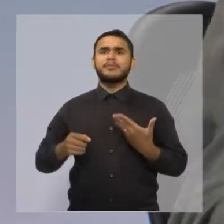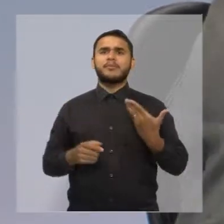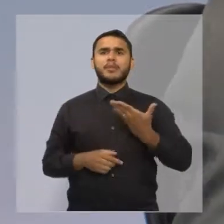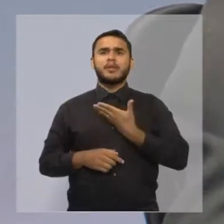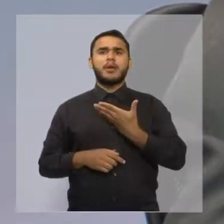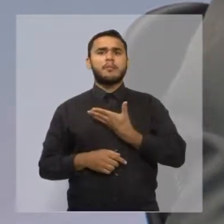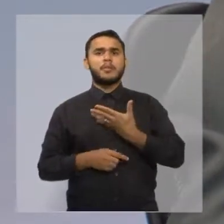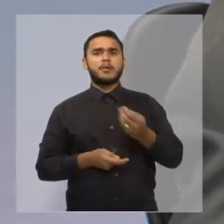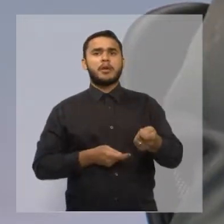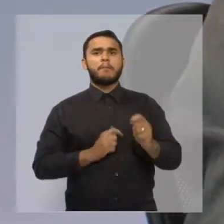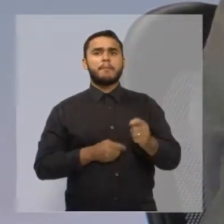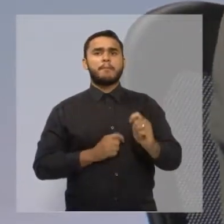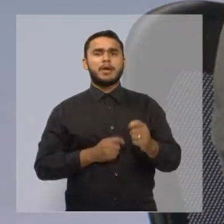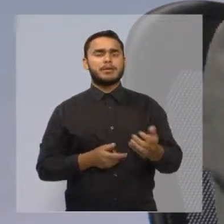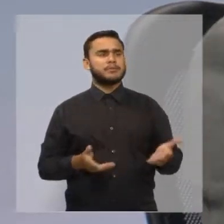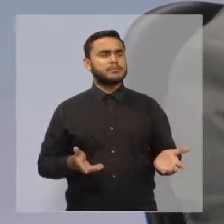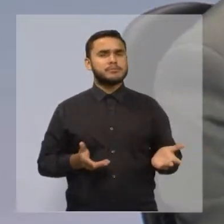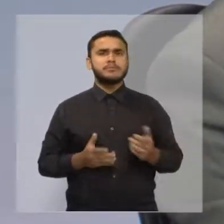de pescaria, né?